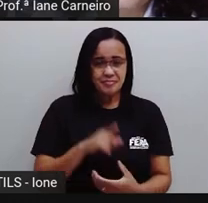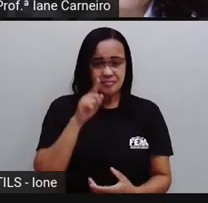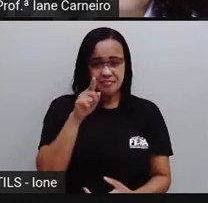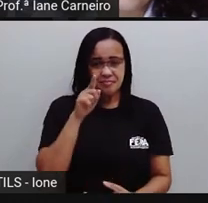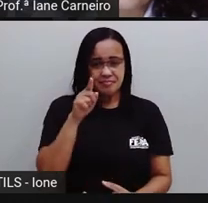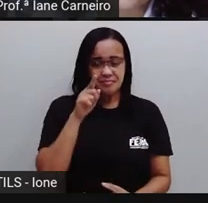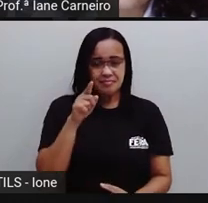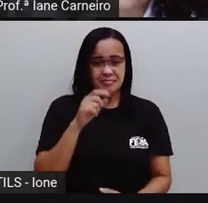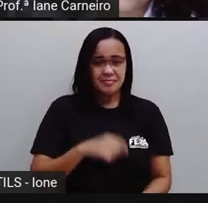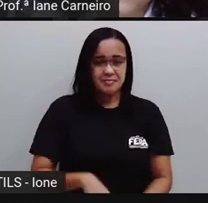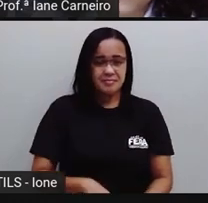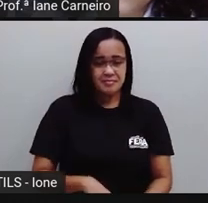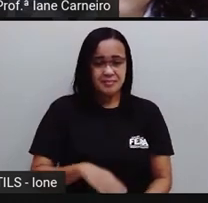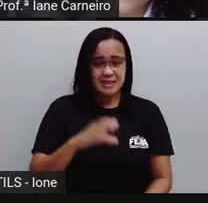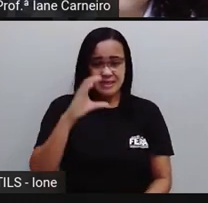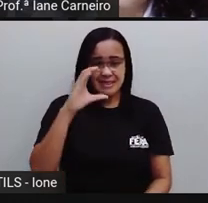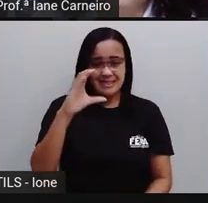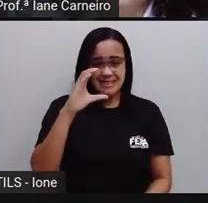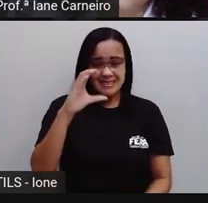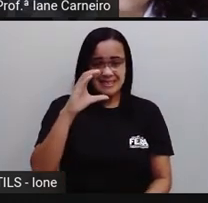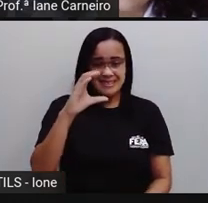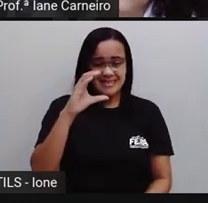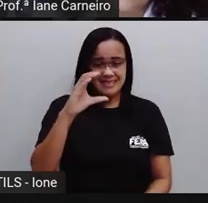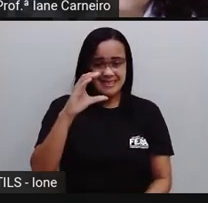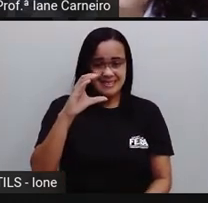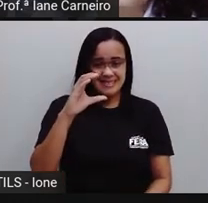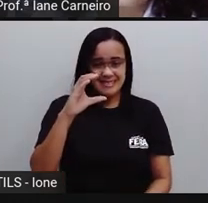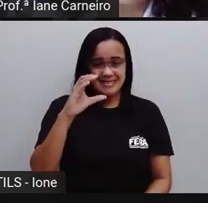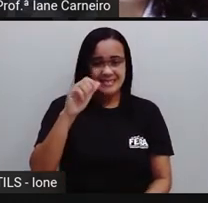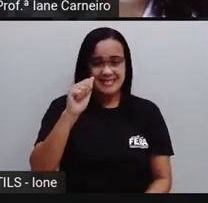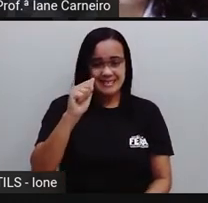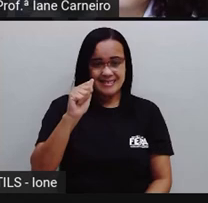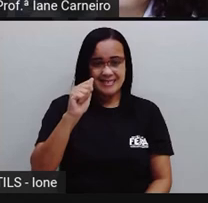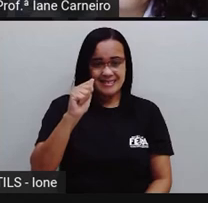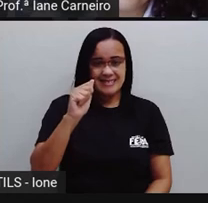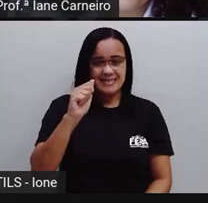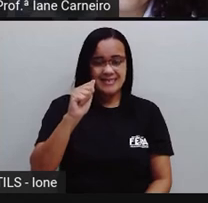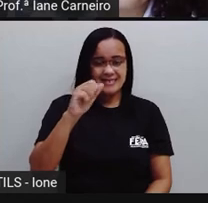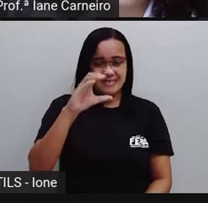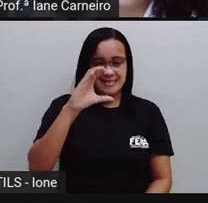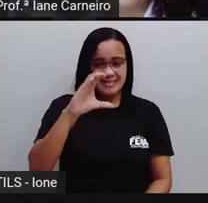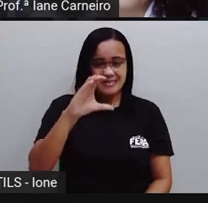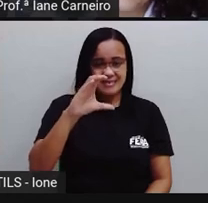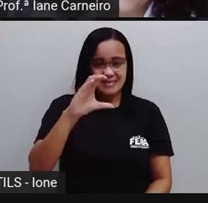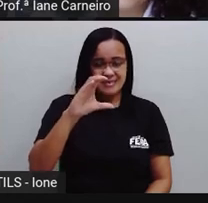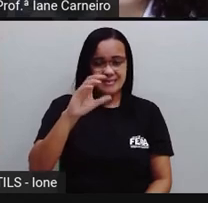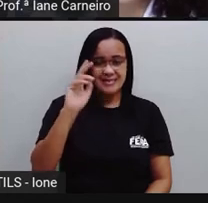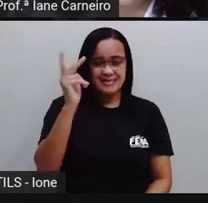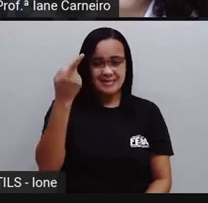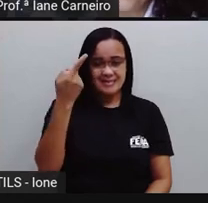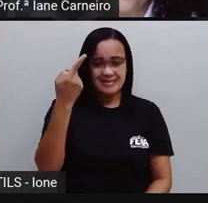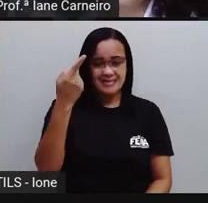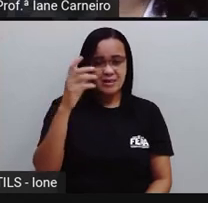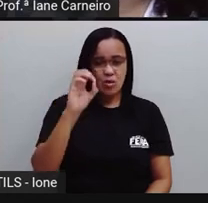ver começa com a letra c né a 6 de novo